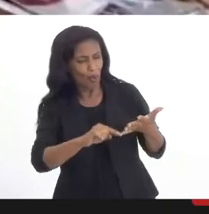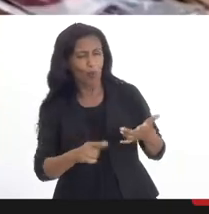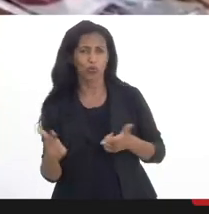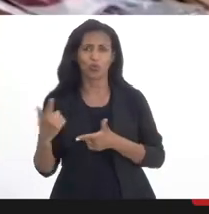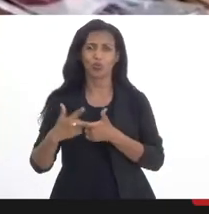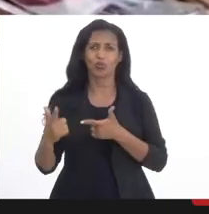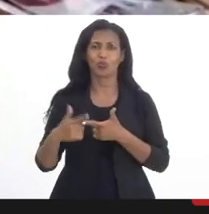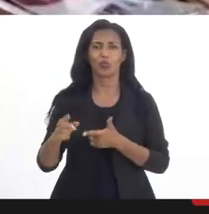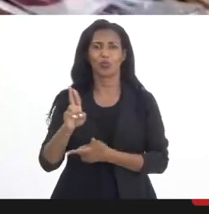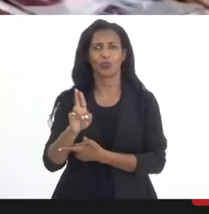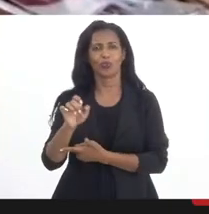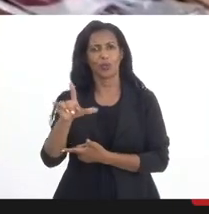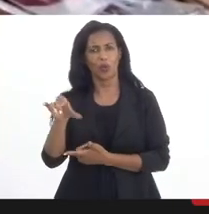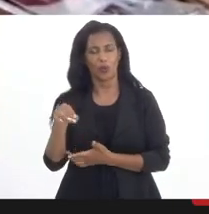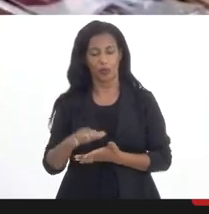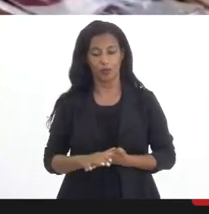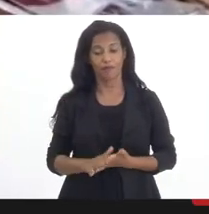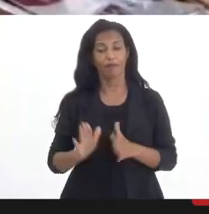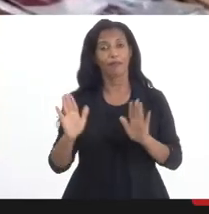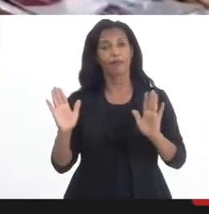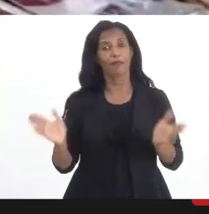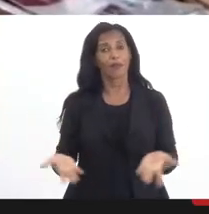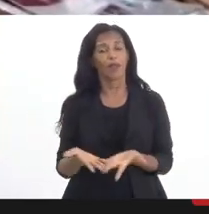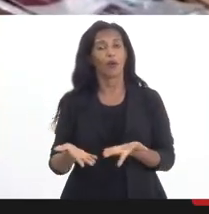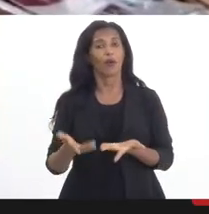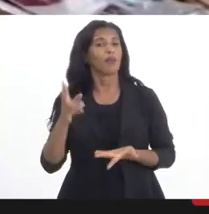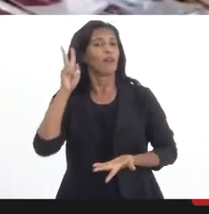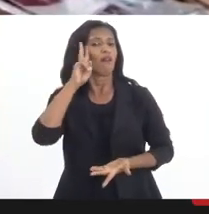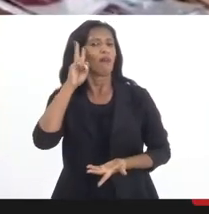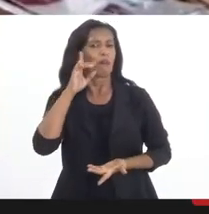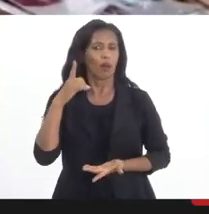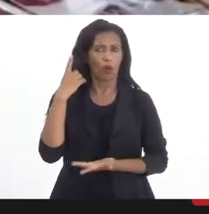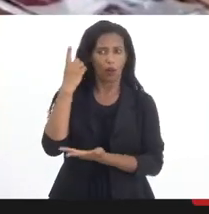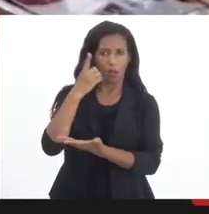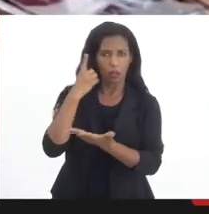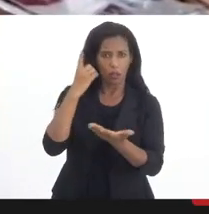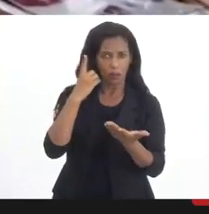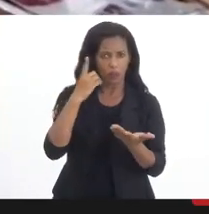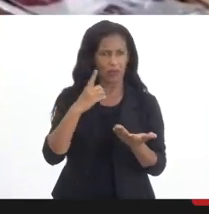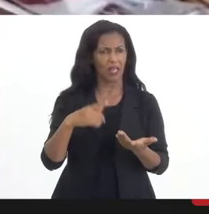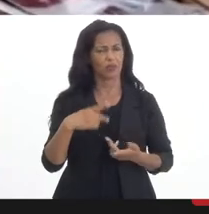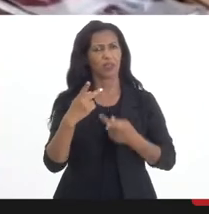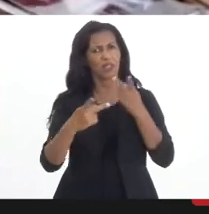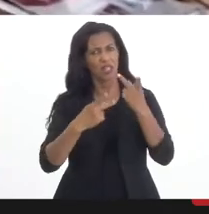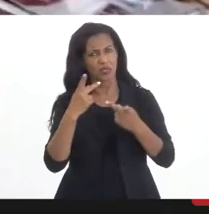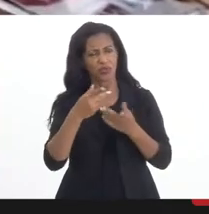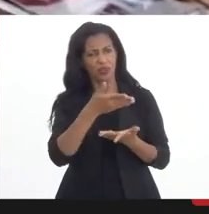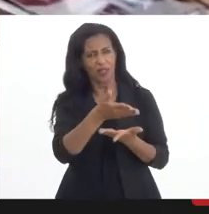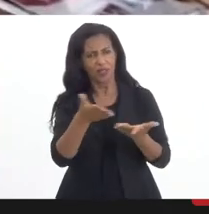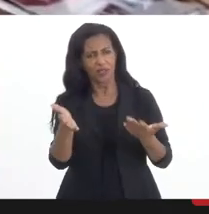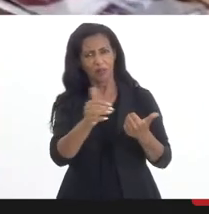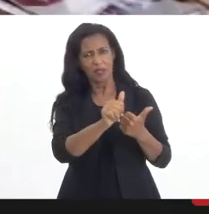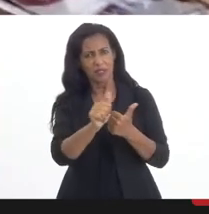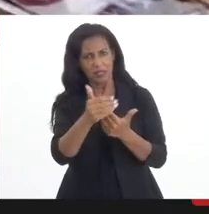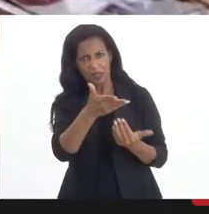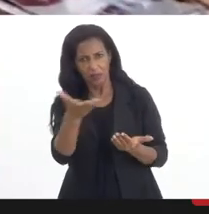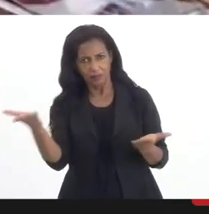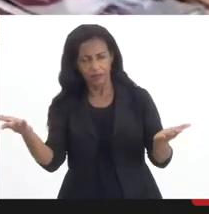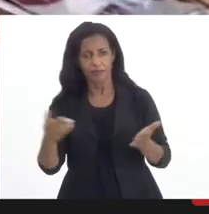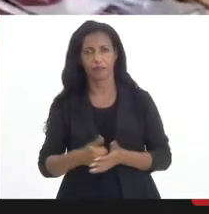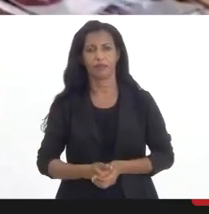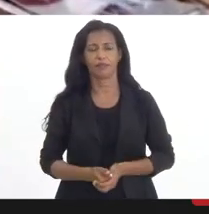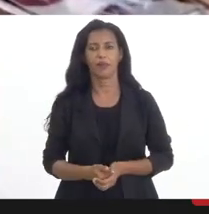UESO. Agora, eu gostaria de lembrar aqui ao ilustre deputado e a várias outras falas que se seguiram a ele, que